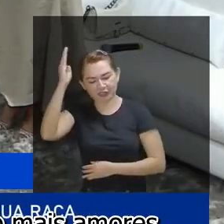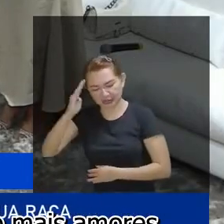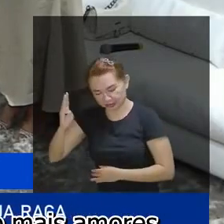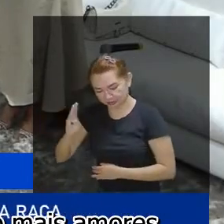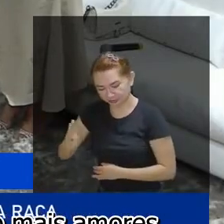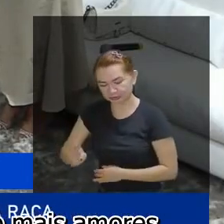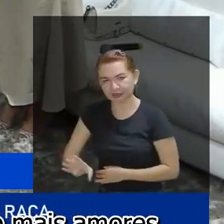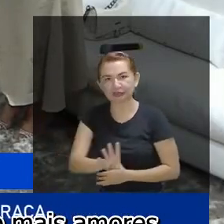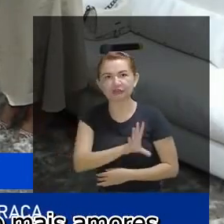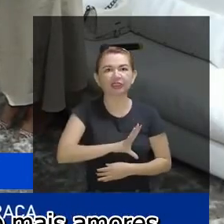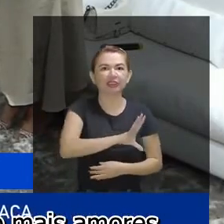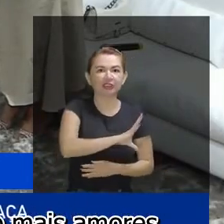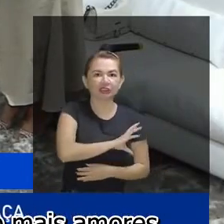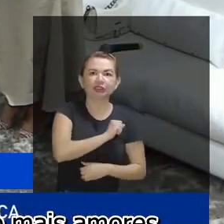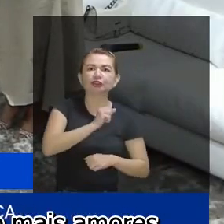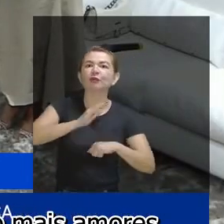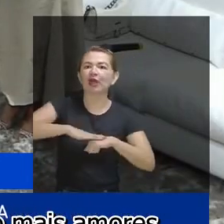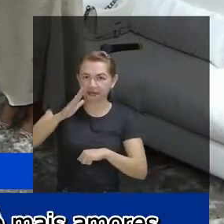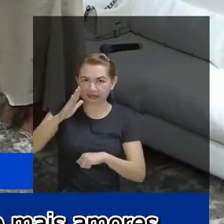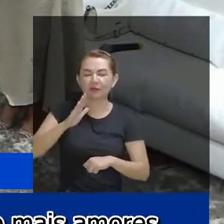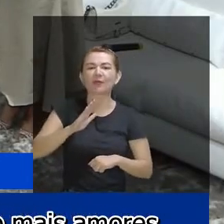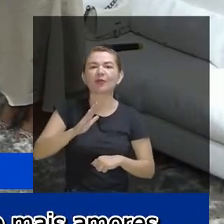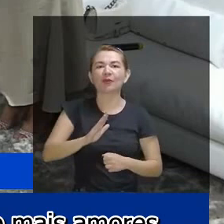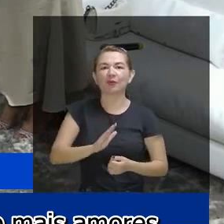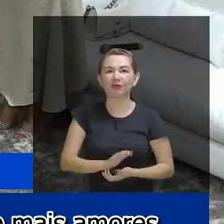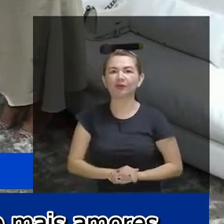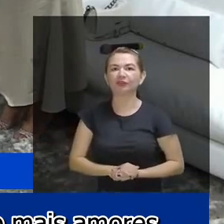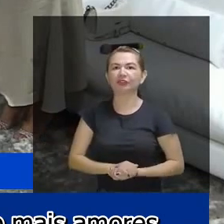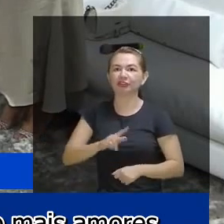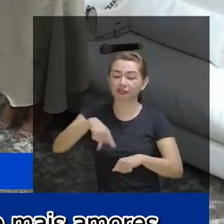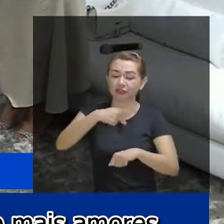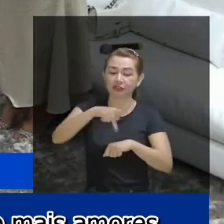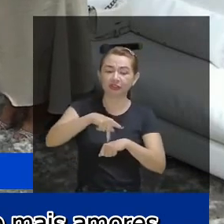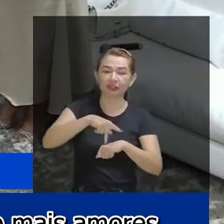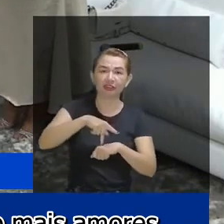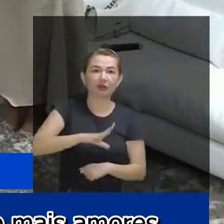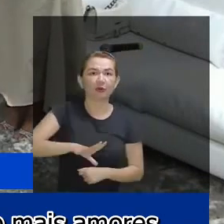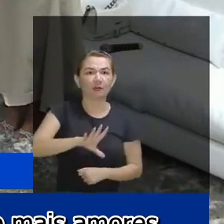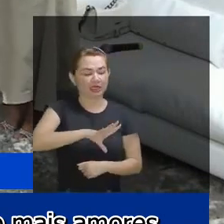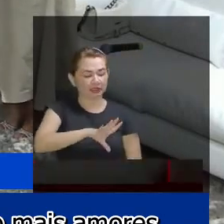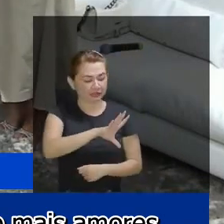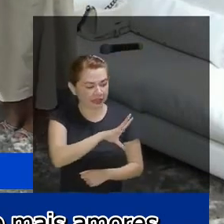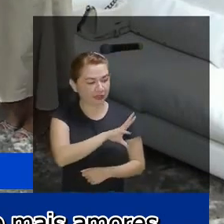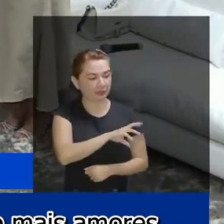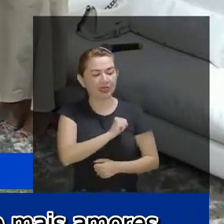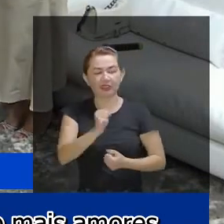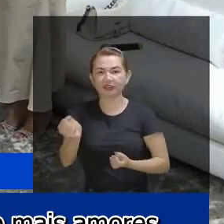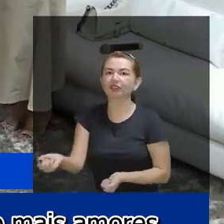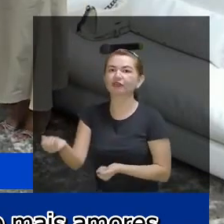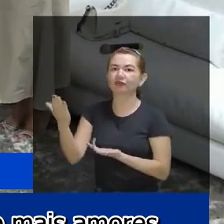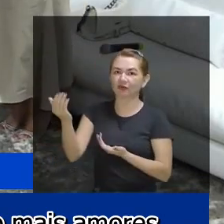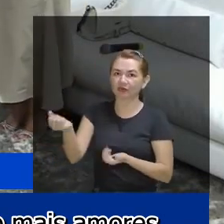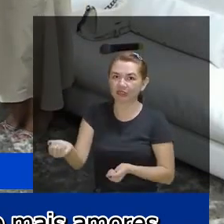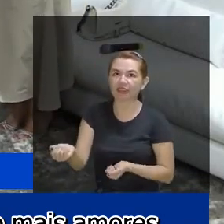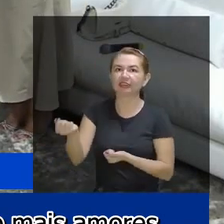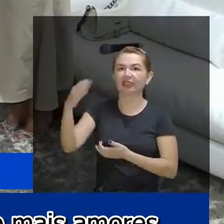nossa vida em teu seio mais amores. Ó pátria